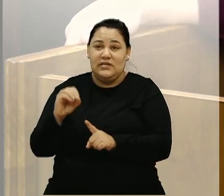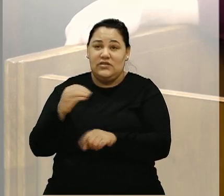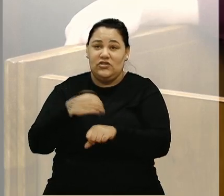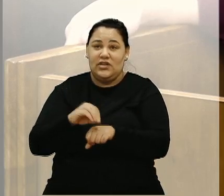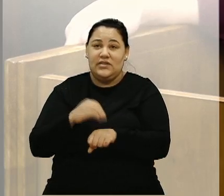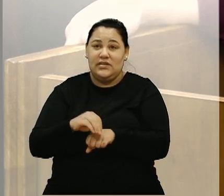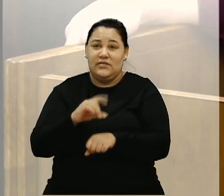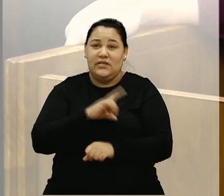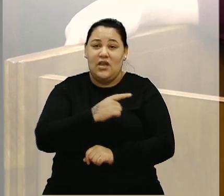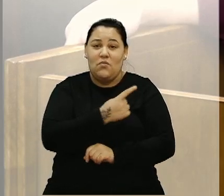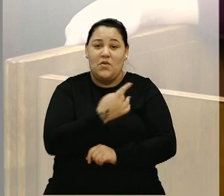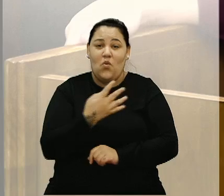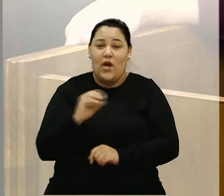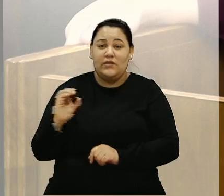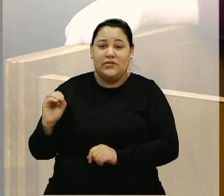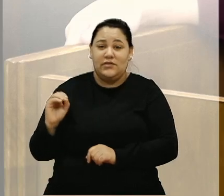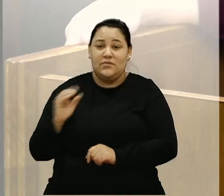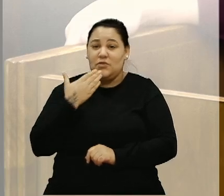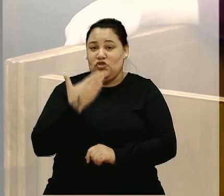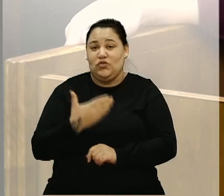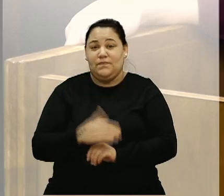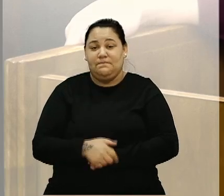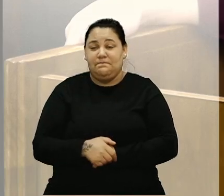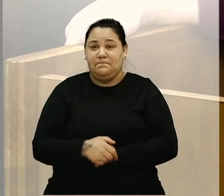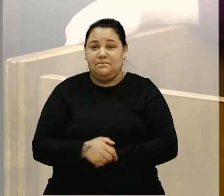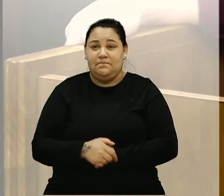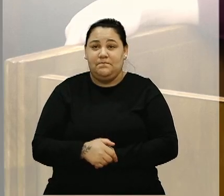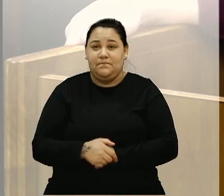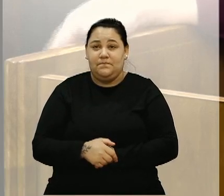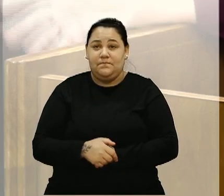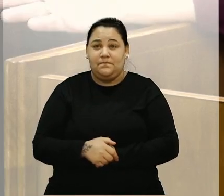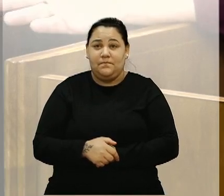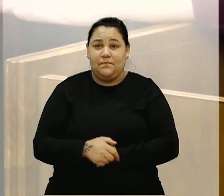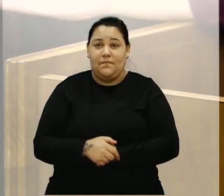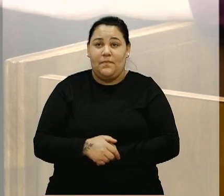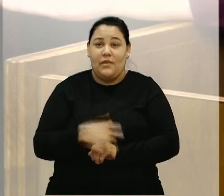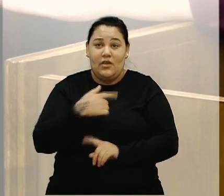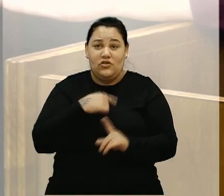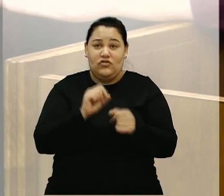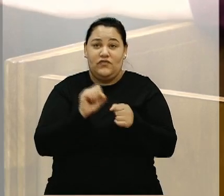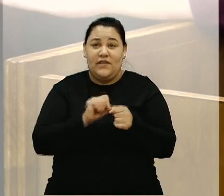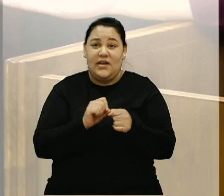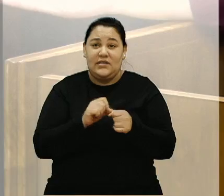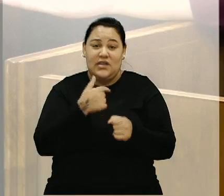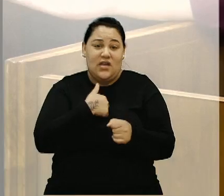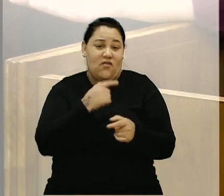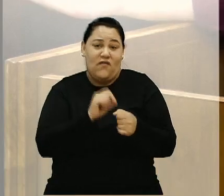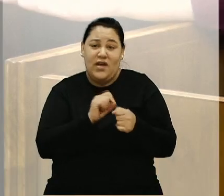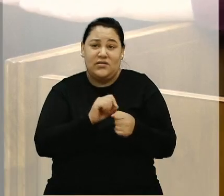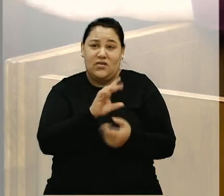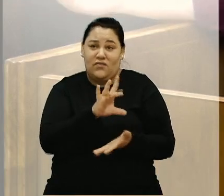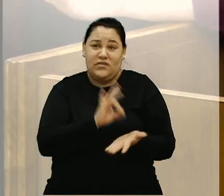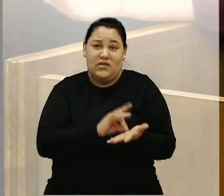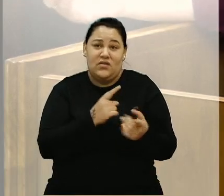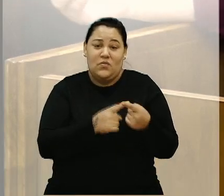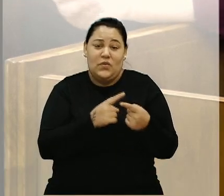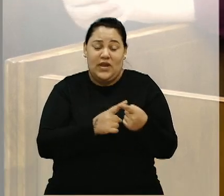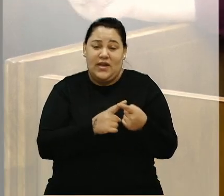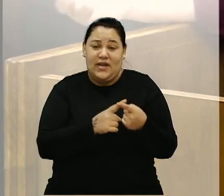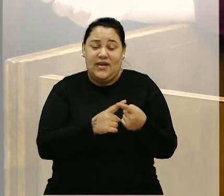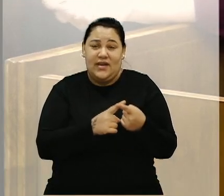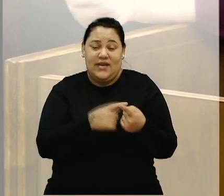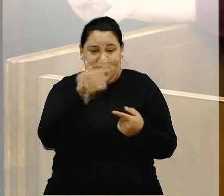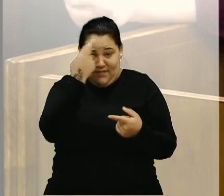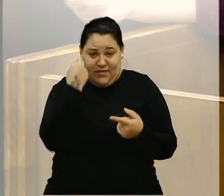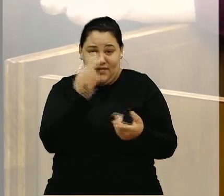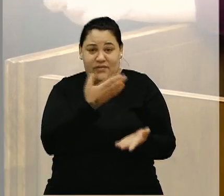Tenho 1.400. Tá? A gente faz, recebe, eu faço. Eu protocolo, sabe por quê, vereador Rafael? Eu